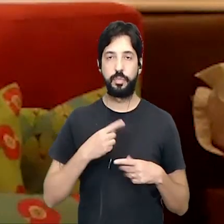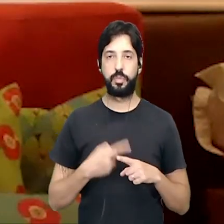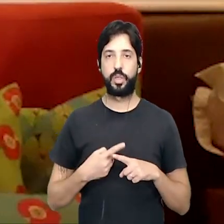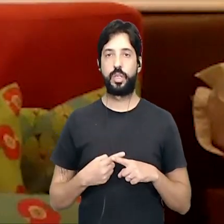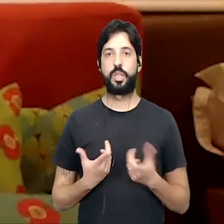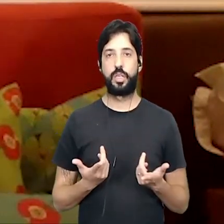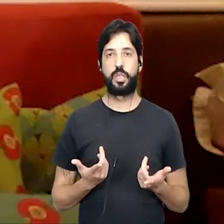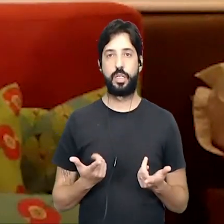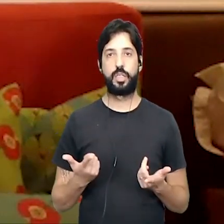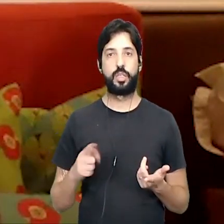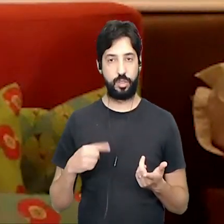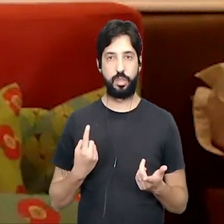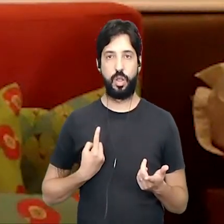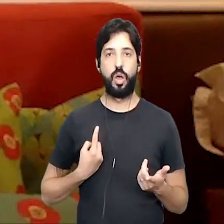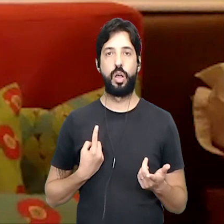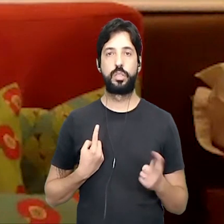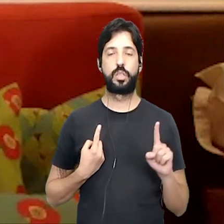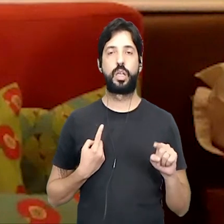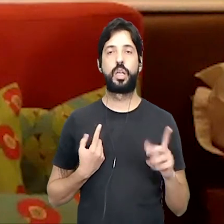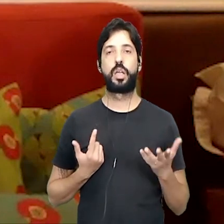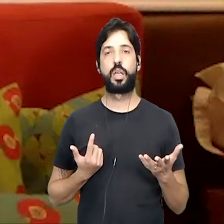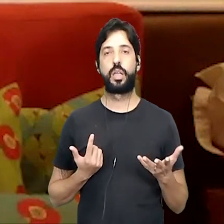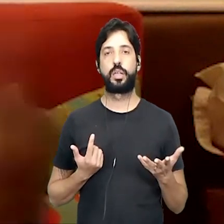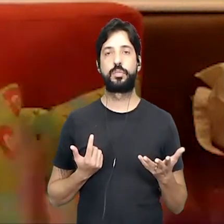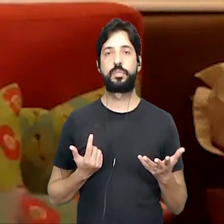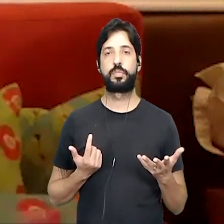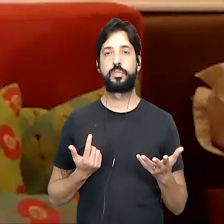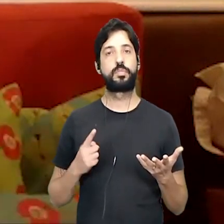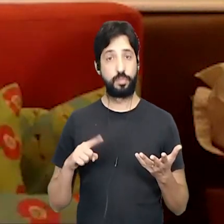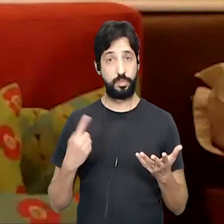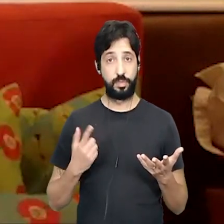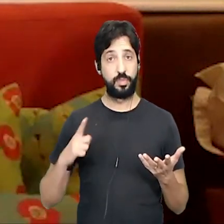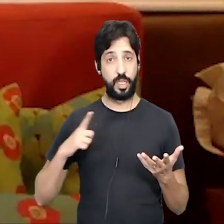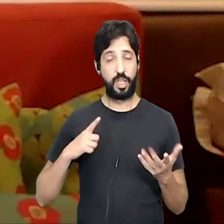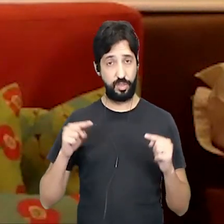que existe em nós, porque existe, nós somos aí,